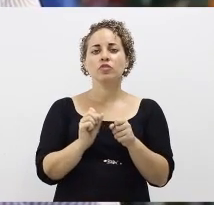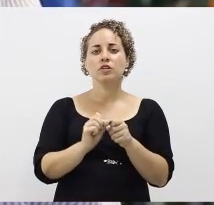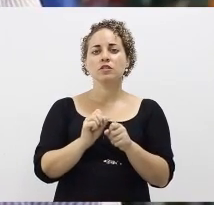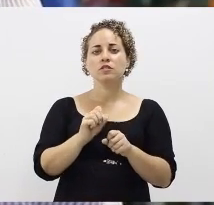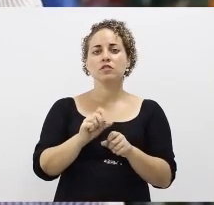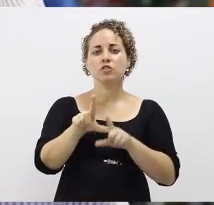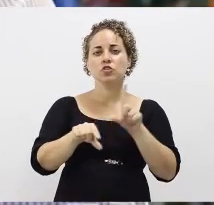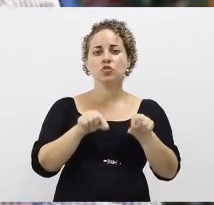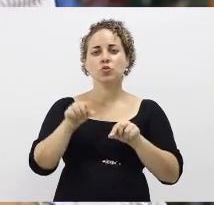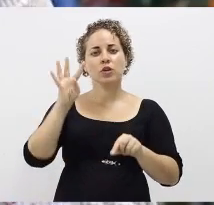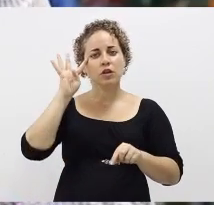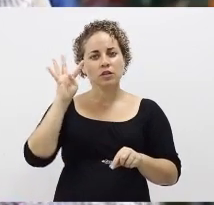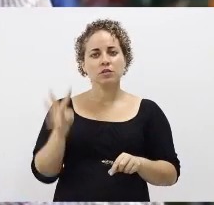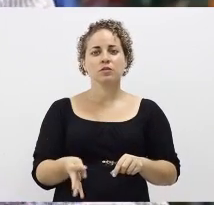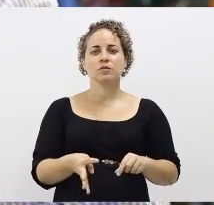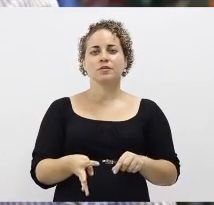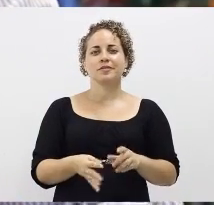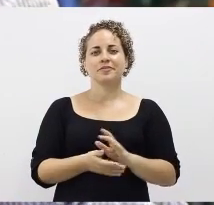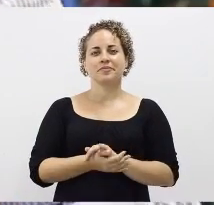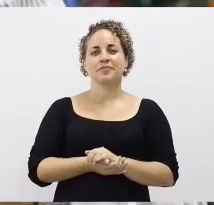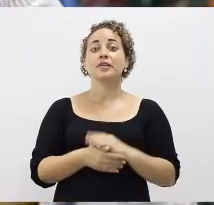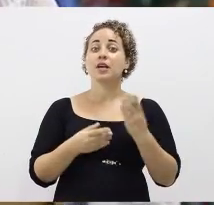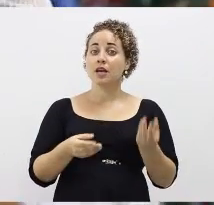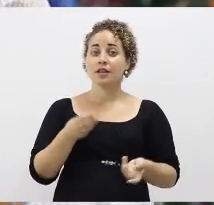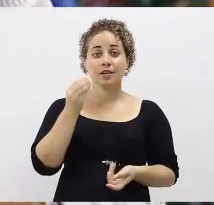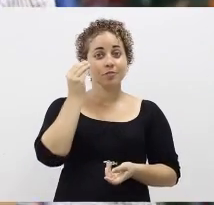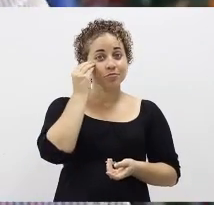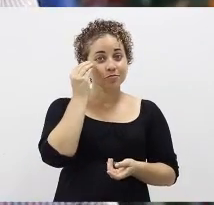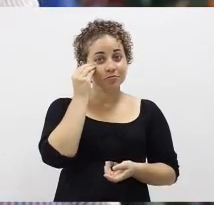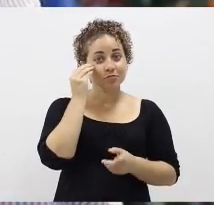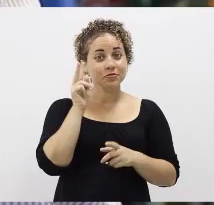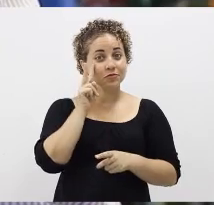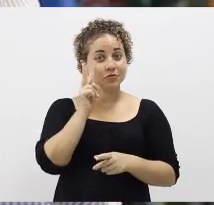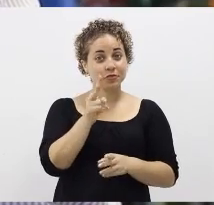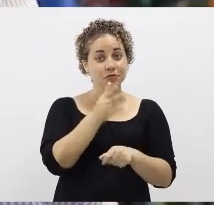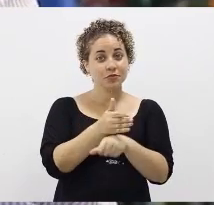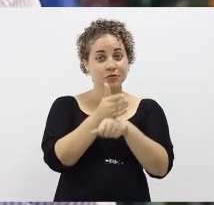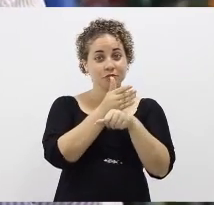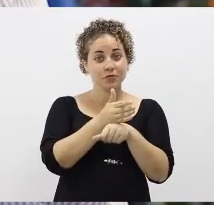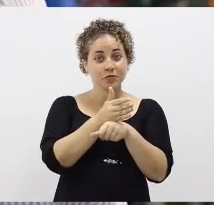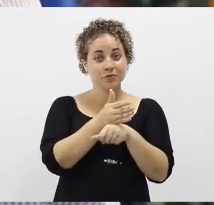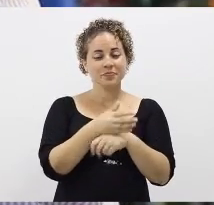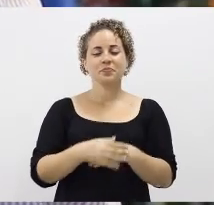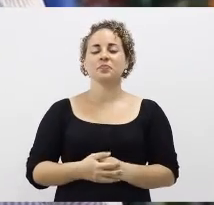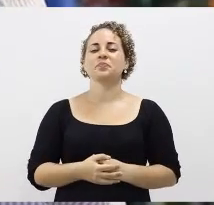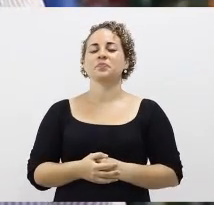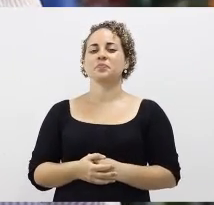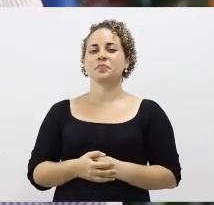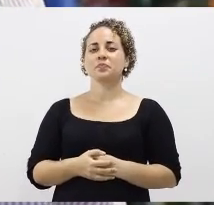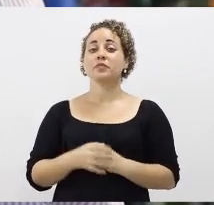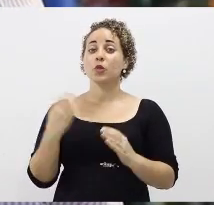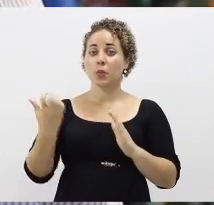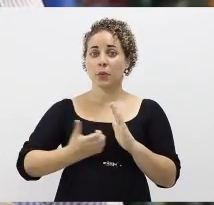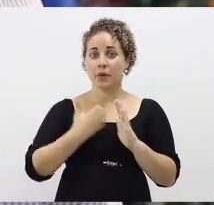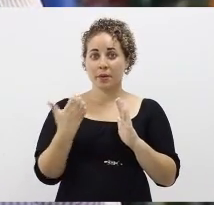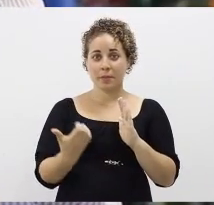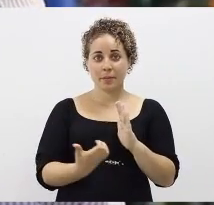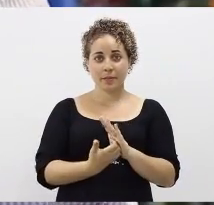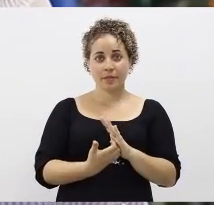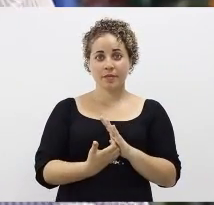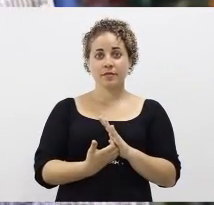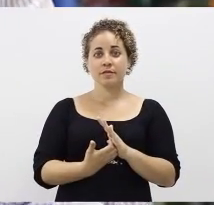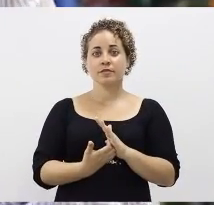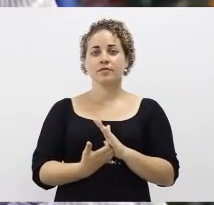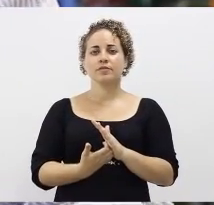decisão. Assistam e vejam novamente. Bem, uma empresa, nós